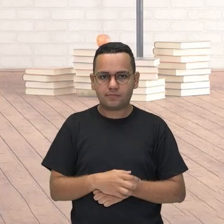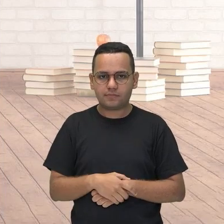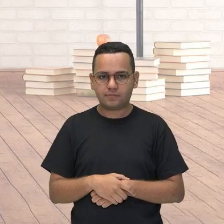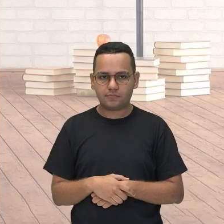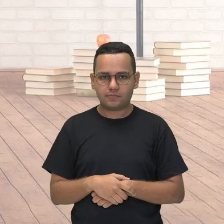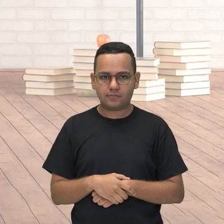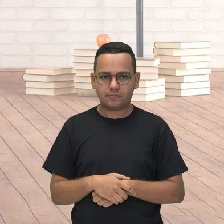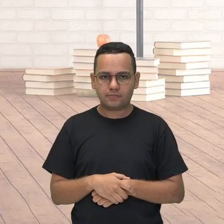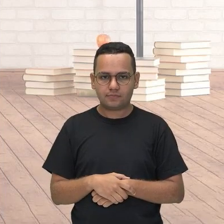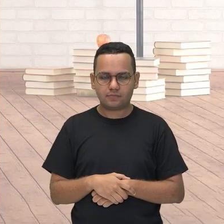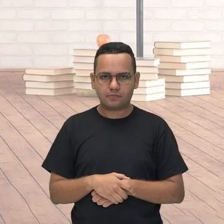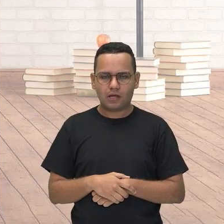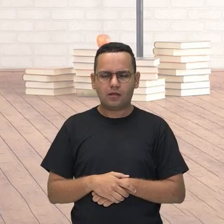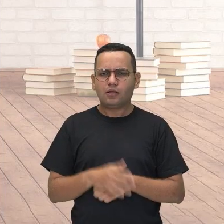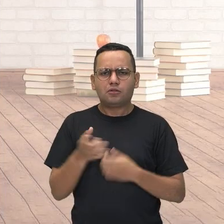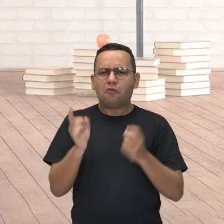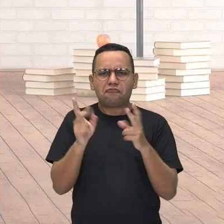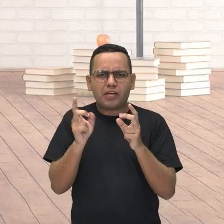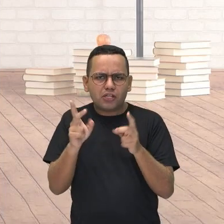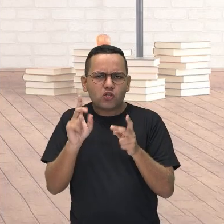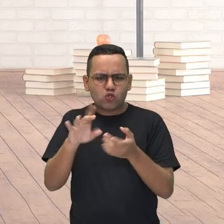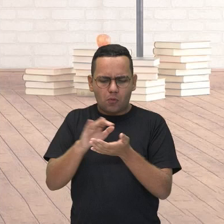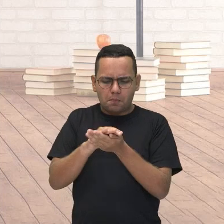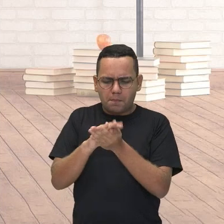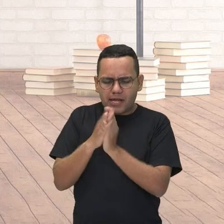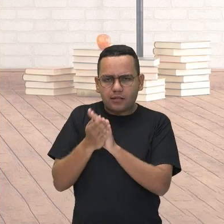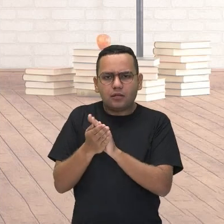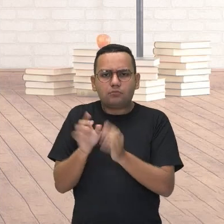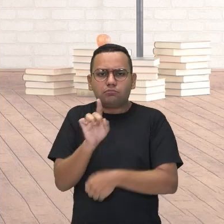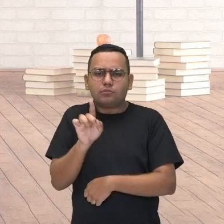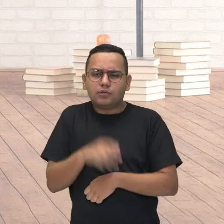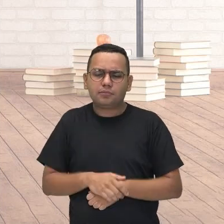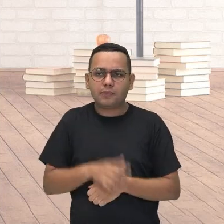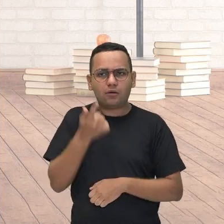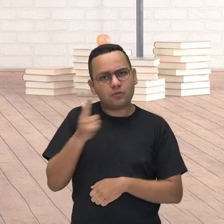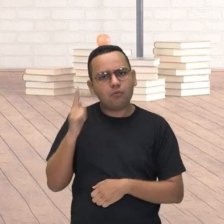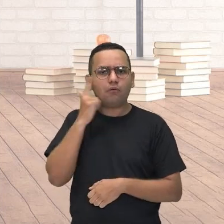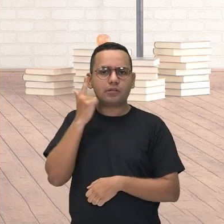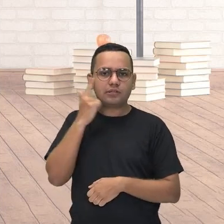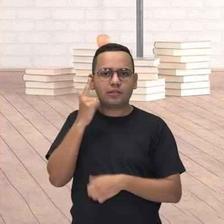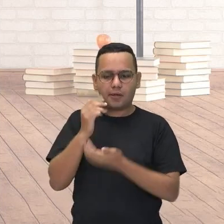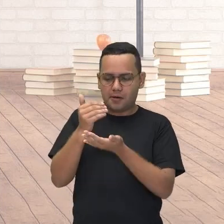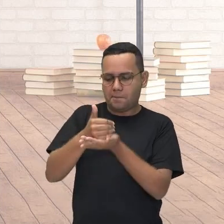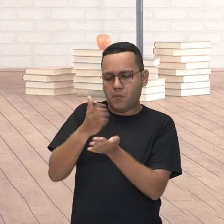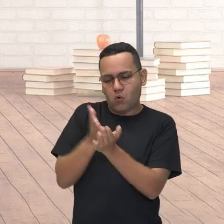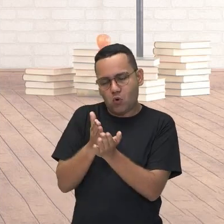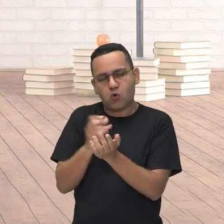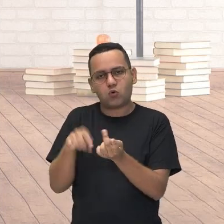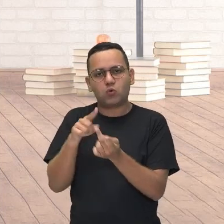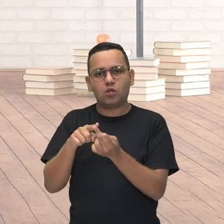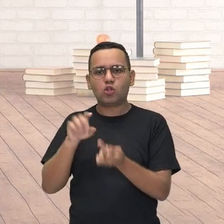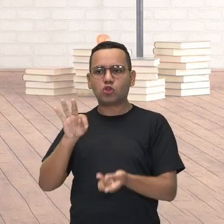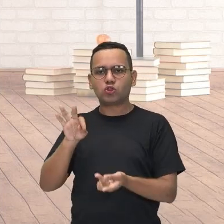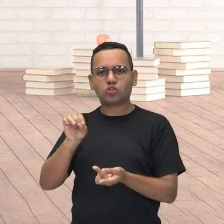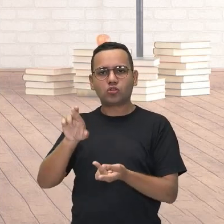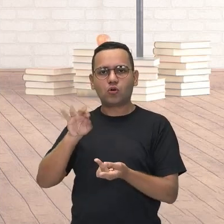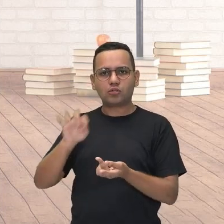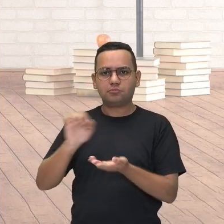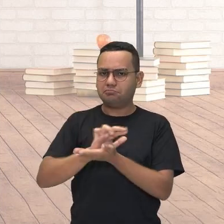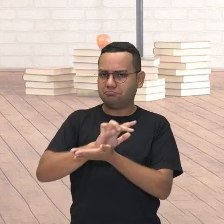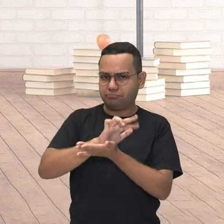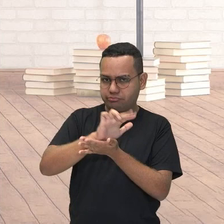doceria, eu não quero vender só brigadeiro, eu quero vender bolo, eu quero vender pudim, eu quero vender torta. Então, já é uma ampliação desse teu